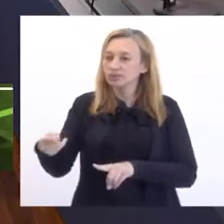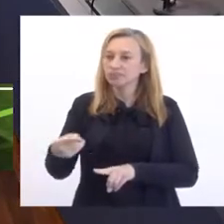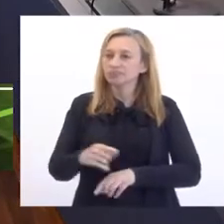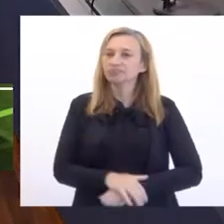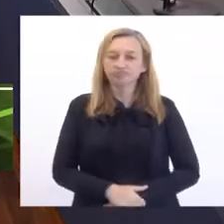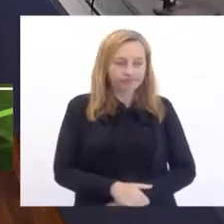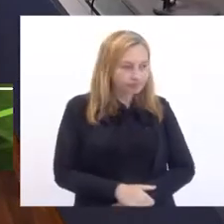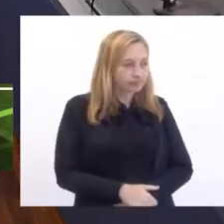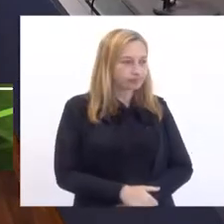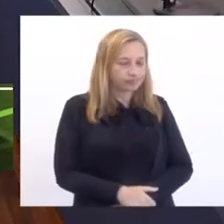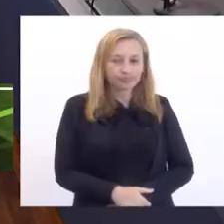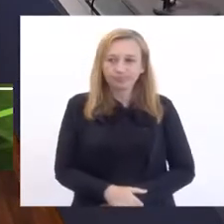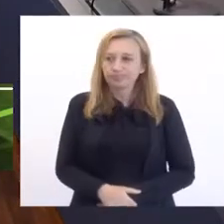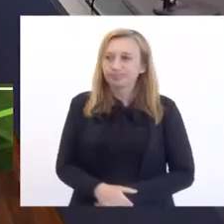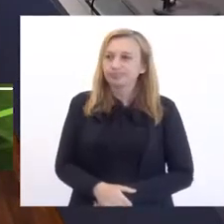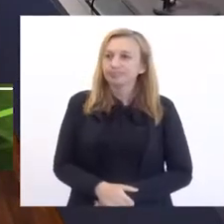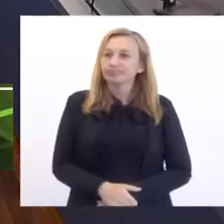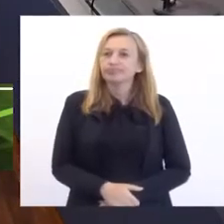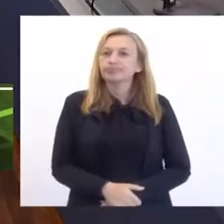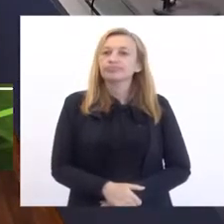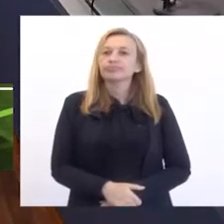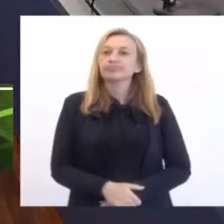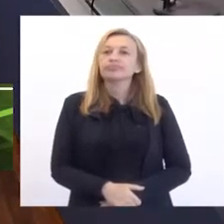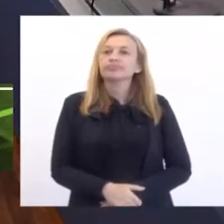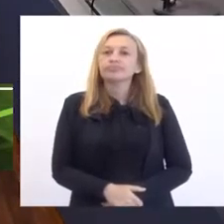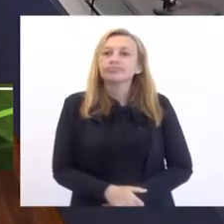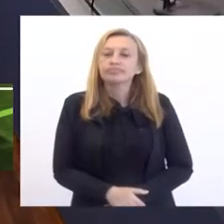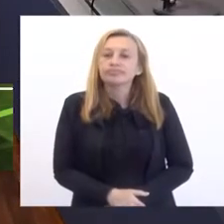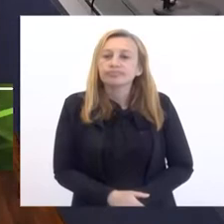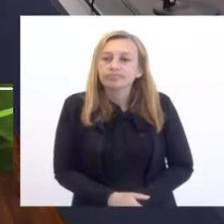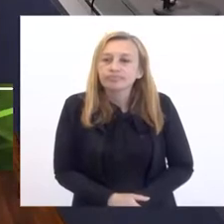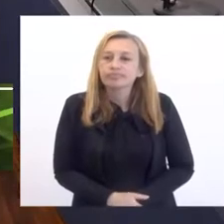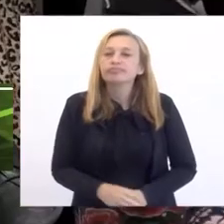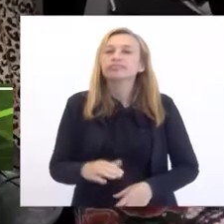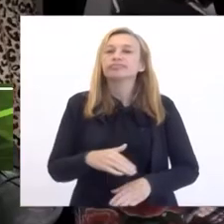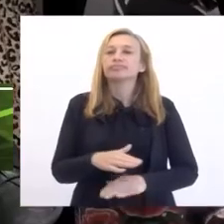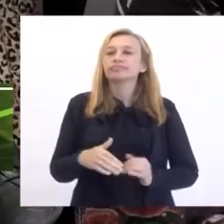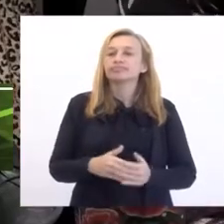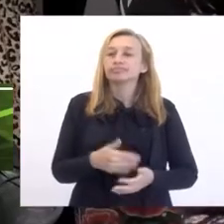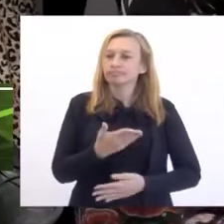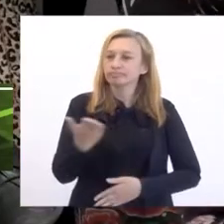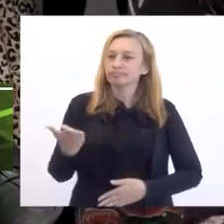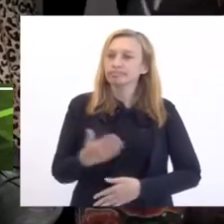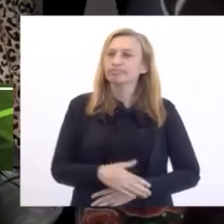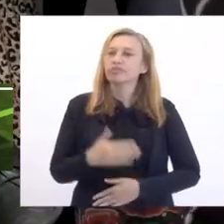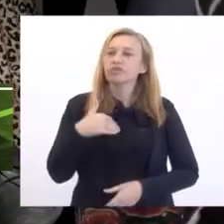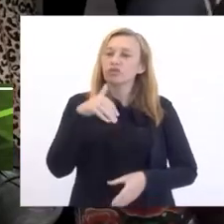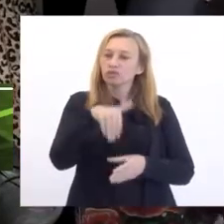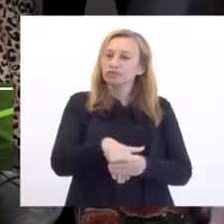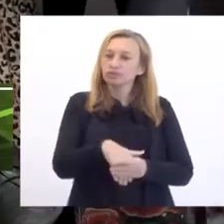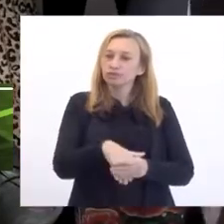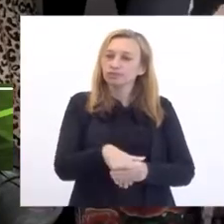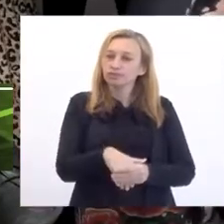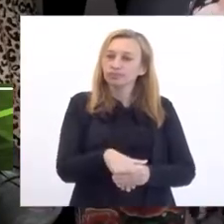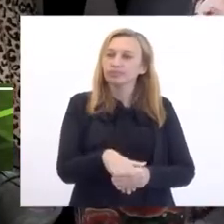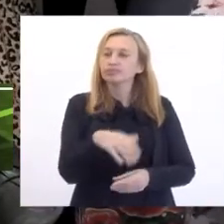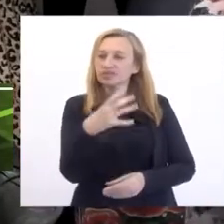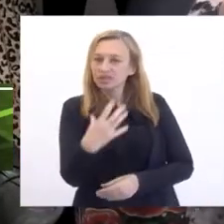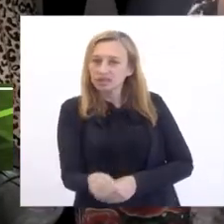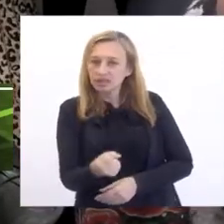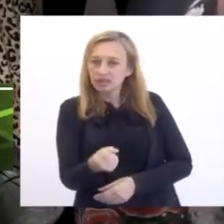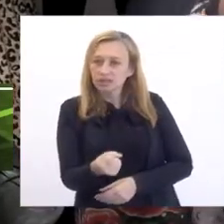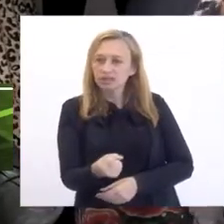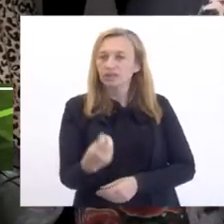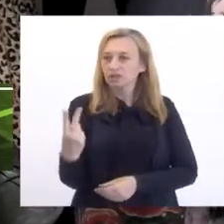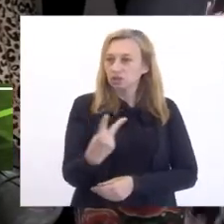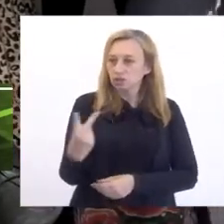ela. Senhor presidente, demais membros, senhoras e senhores, eu voto favorável às